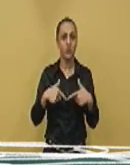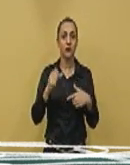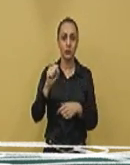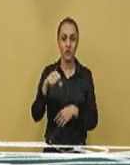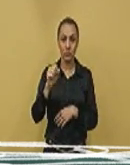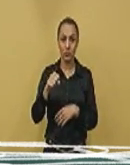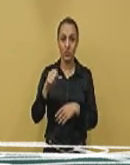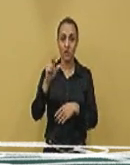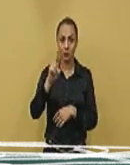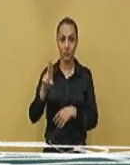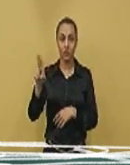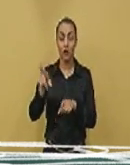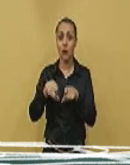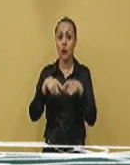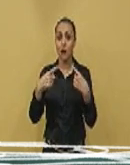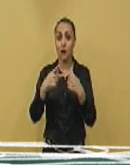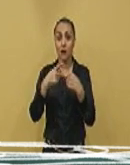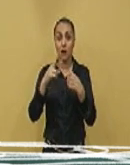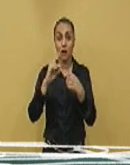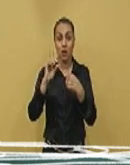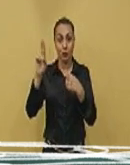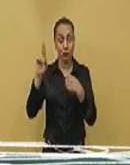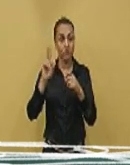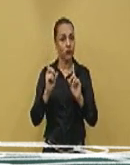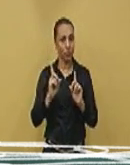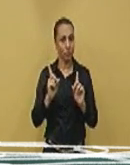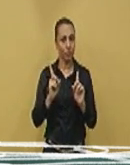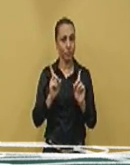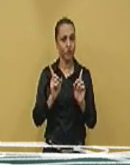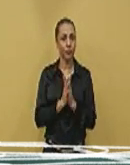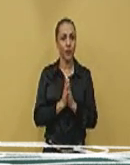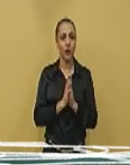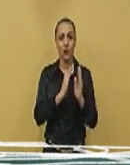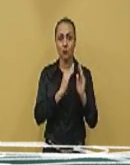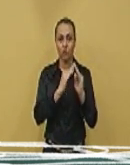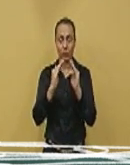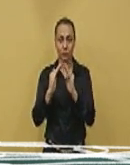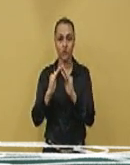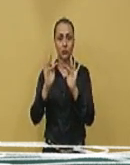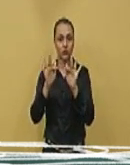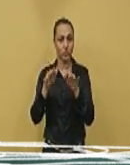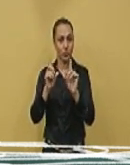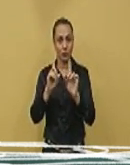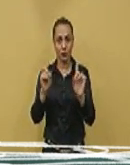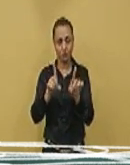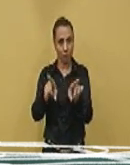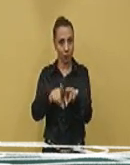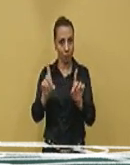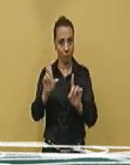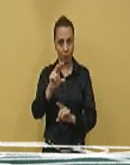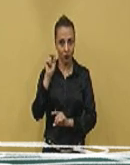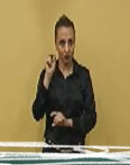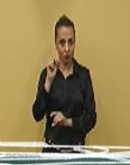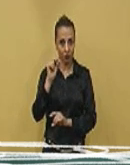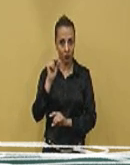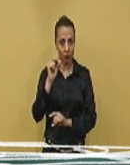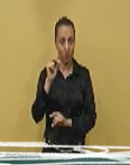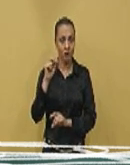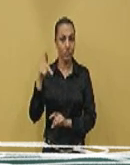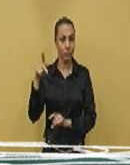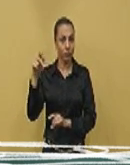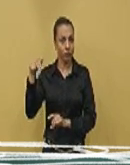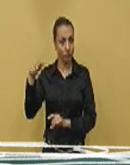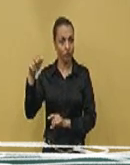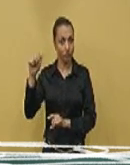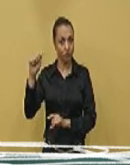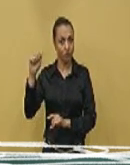não. Moradia para pós-graduando, não. O dinheiro foi feito pelo PNAES. A